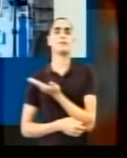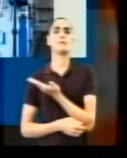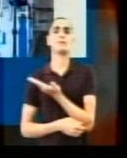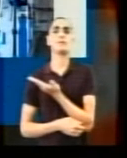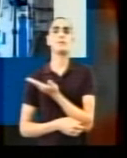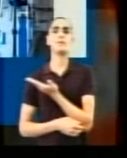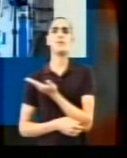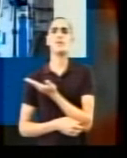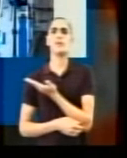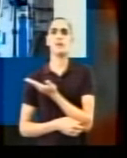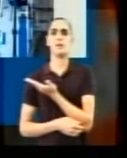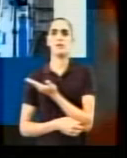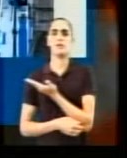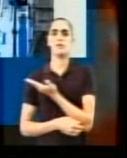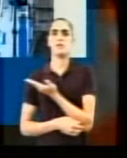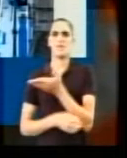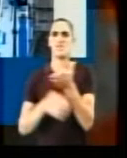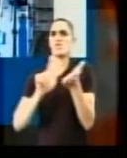segunda onda.